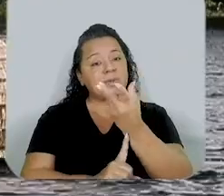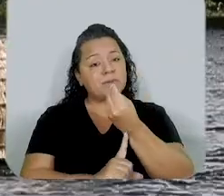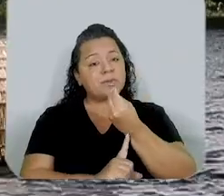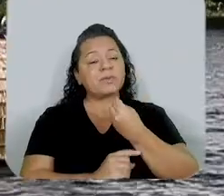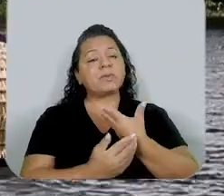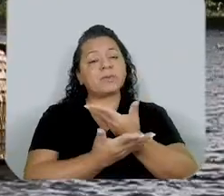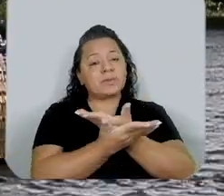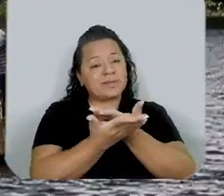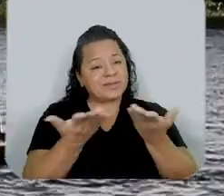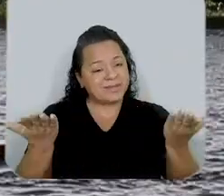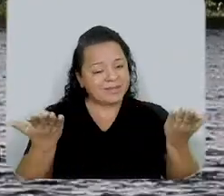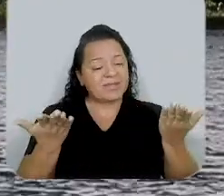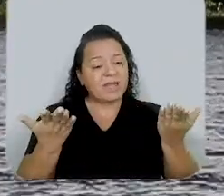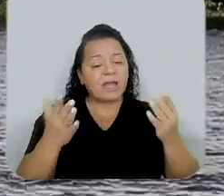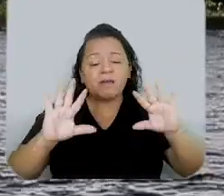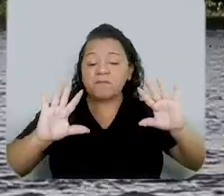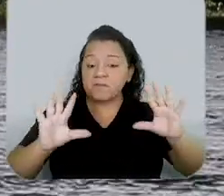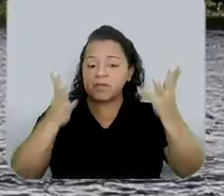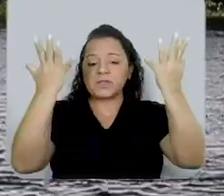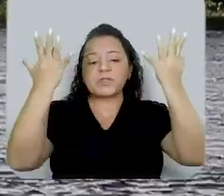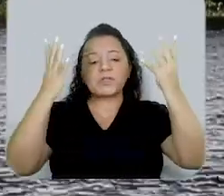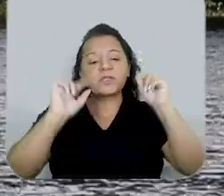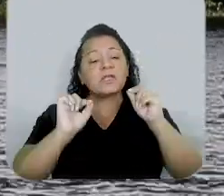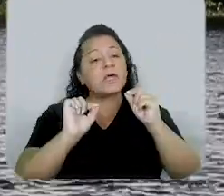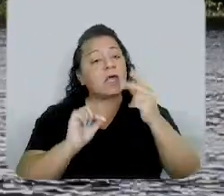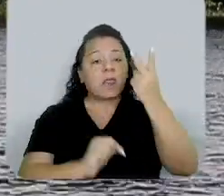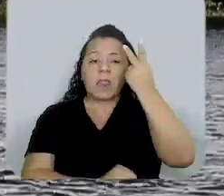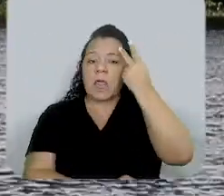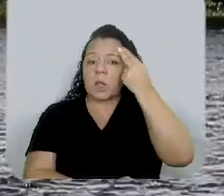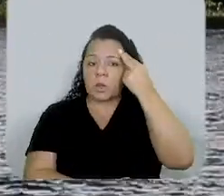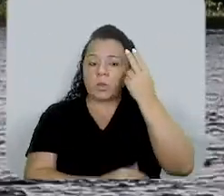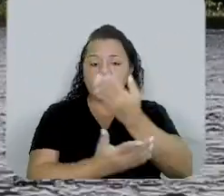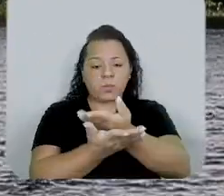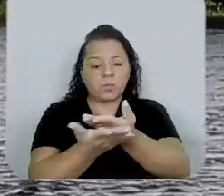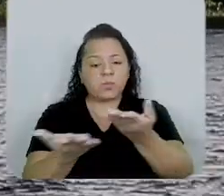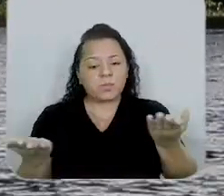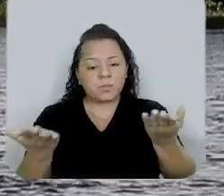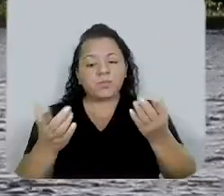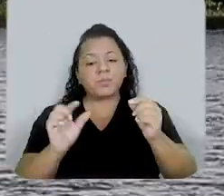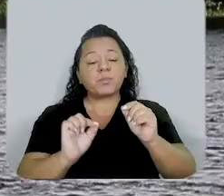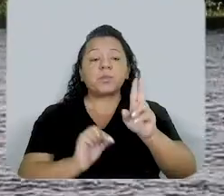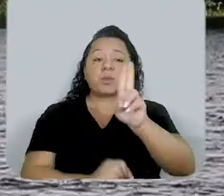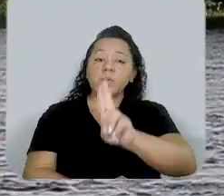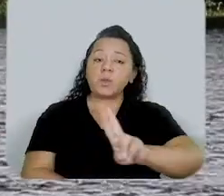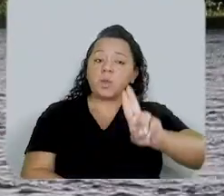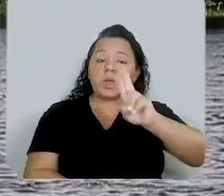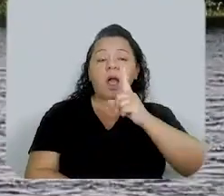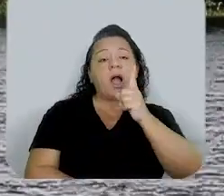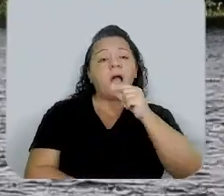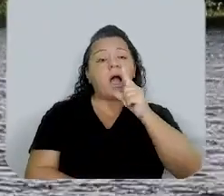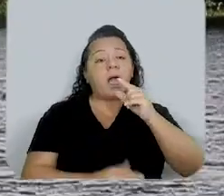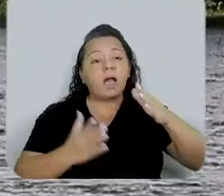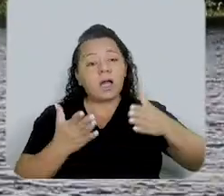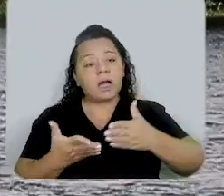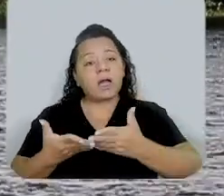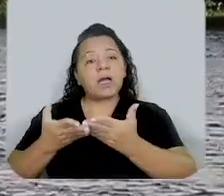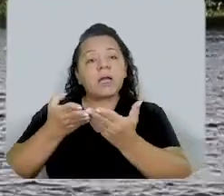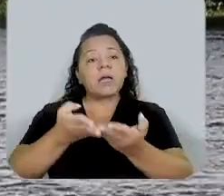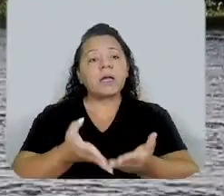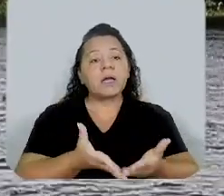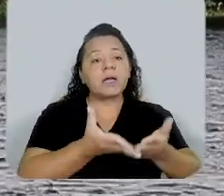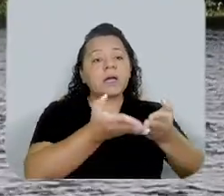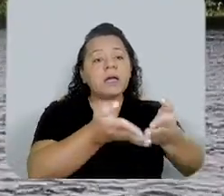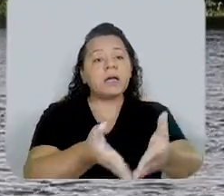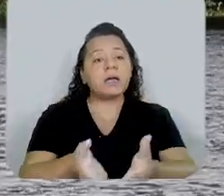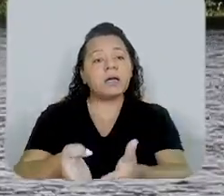é considerada uma das únicas festividades dessa natureza que usa os seus rios. É uma festividade